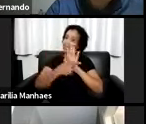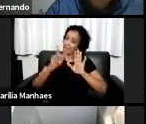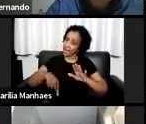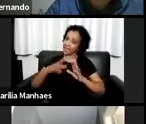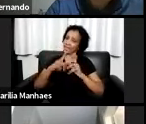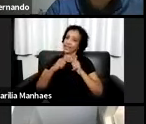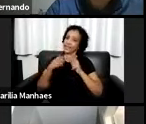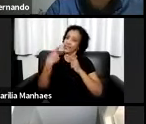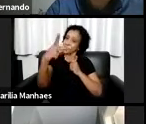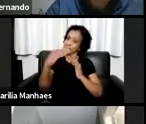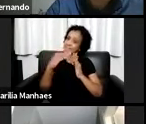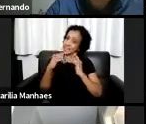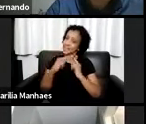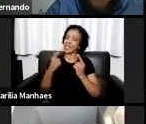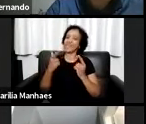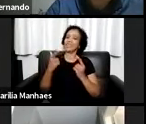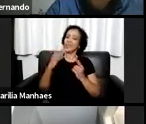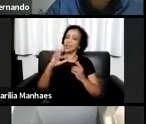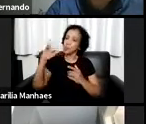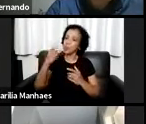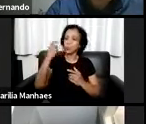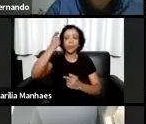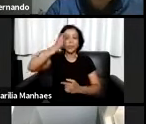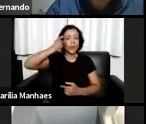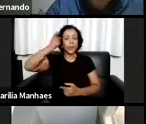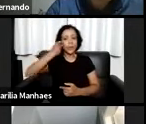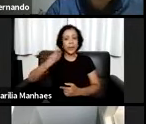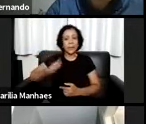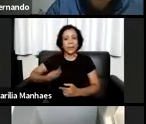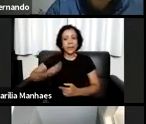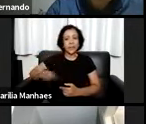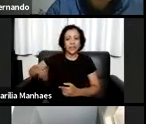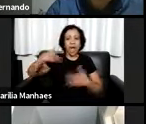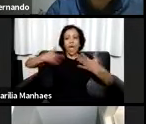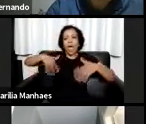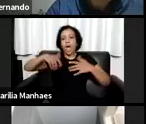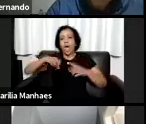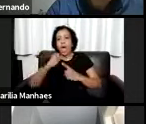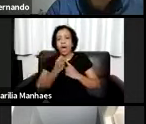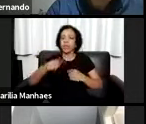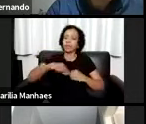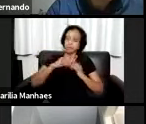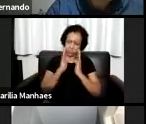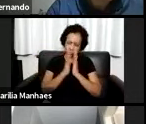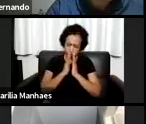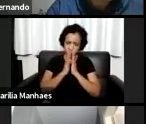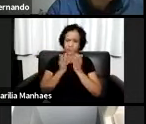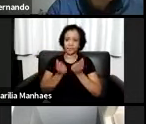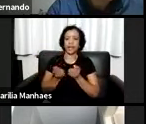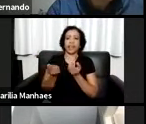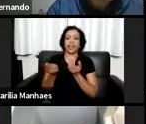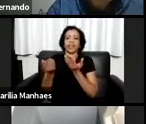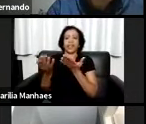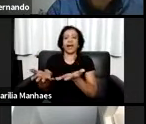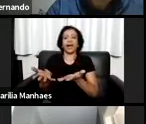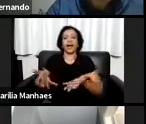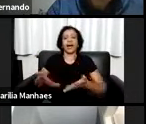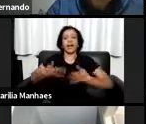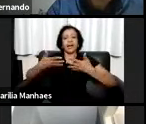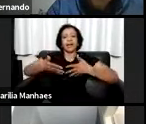a igreja está preocupada. A sociedade está carente, a igreja vai trabalhar para satisfazer a essas carências.